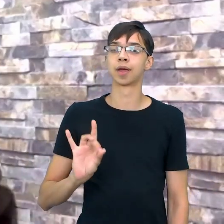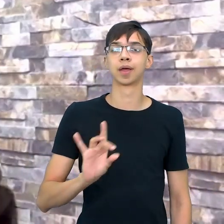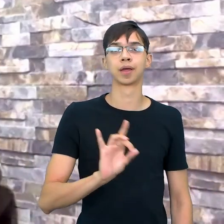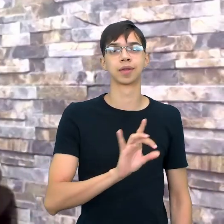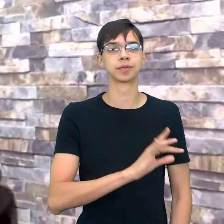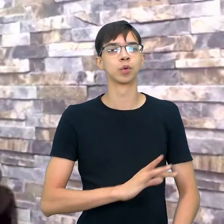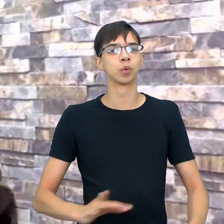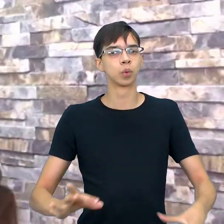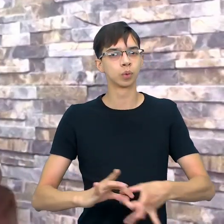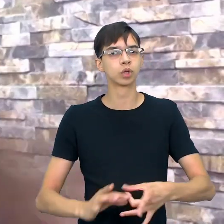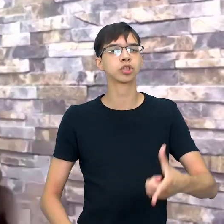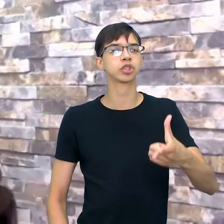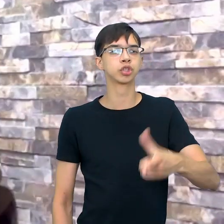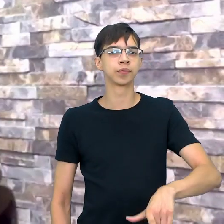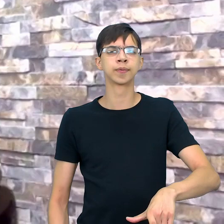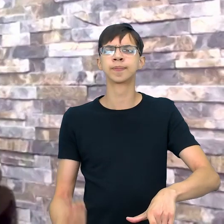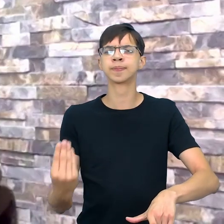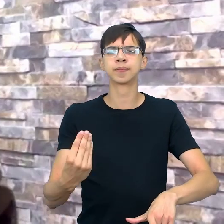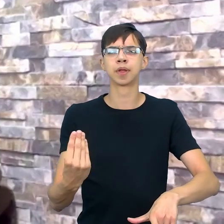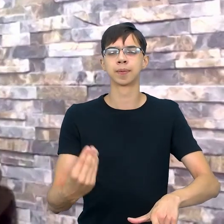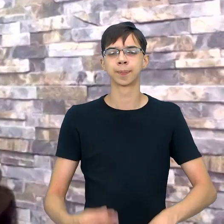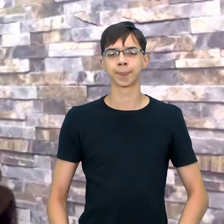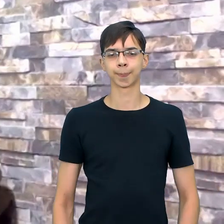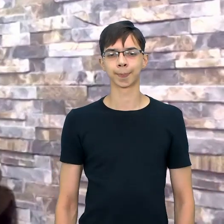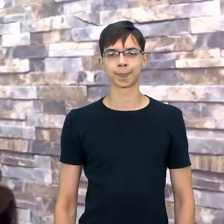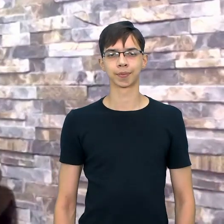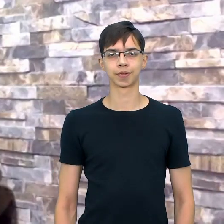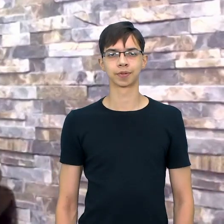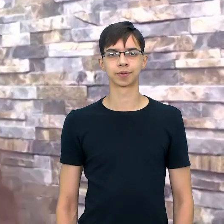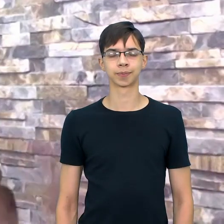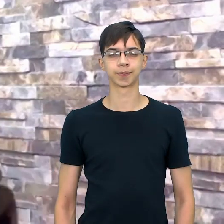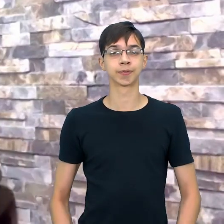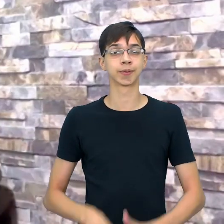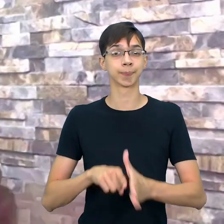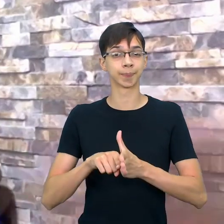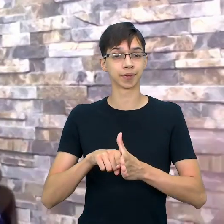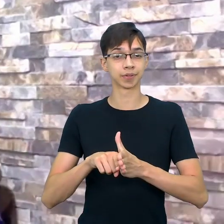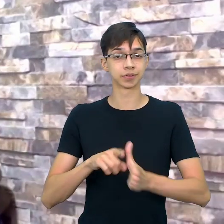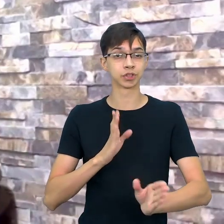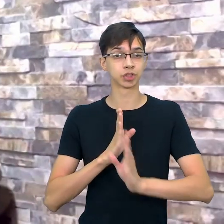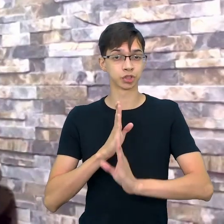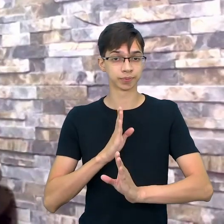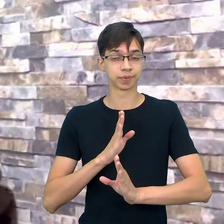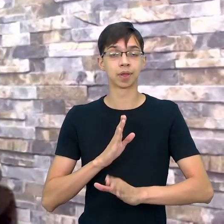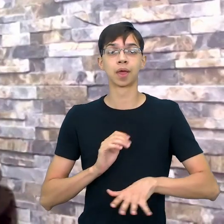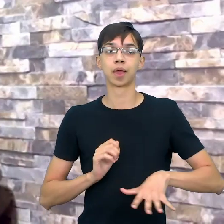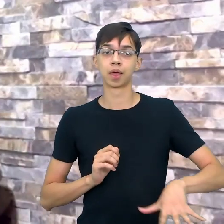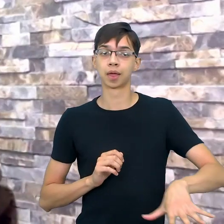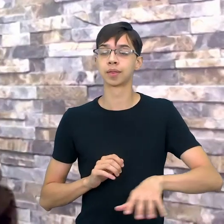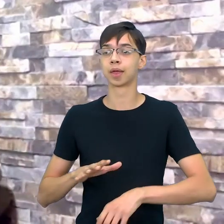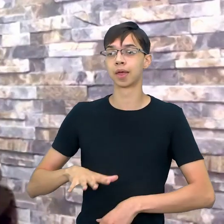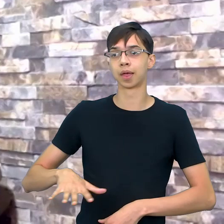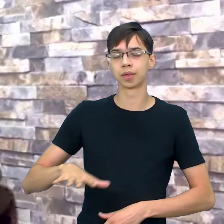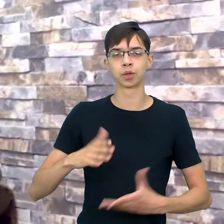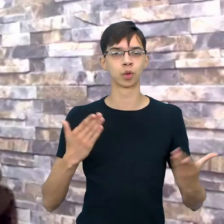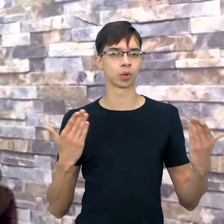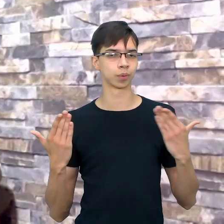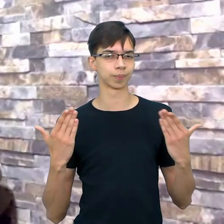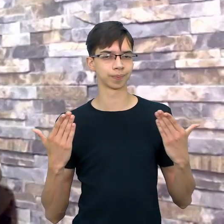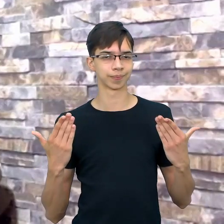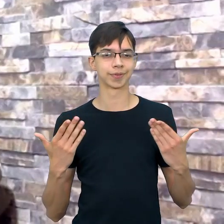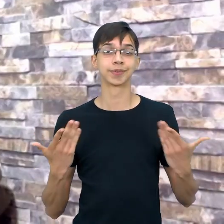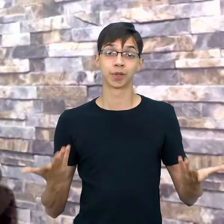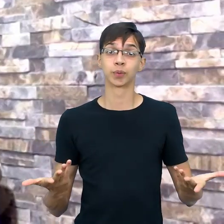uniram novamente para socializar os resultados das pesquisas que foram realizadas por área. E aí, para a culminância,